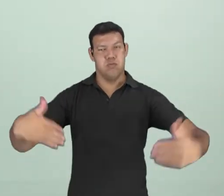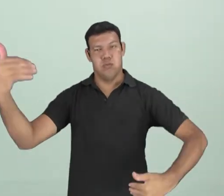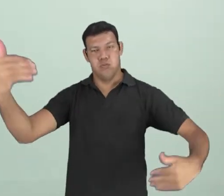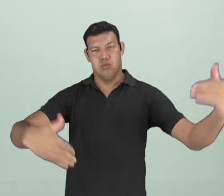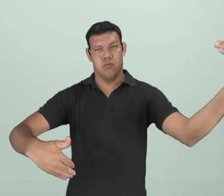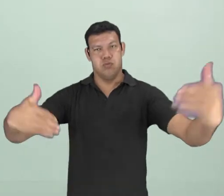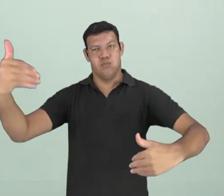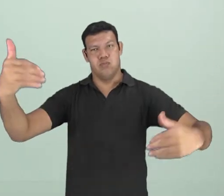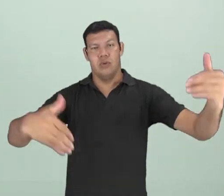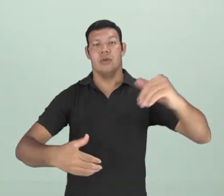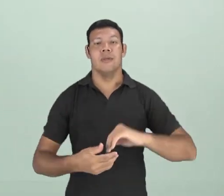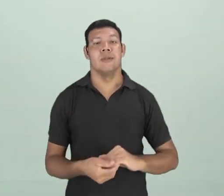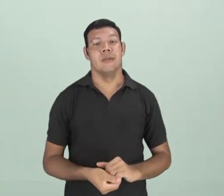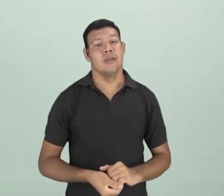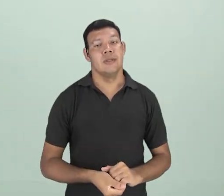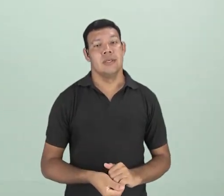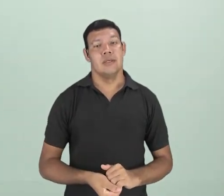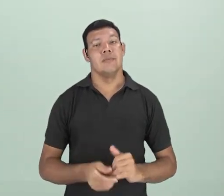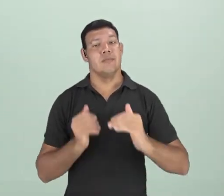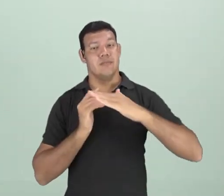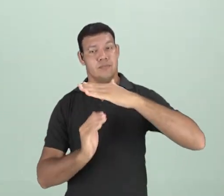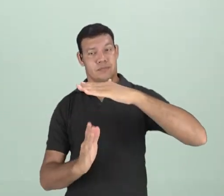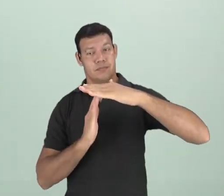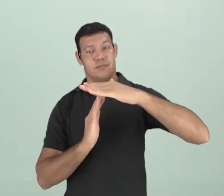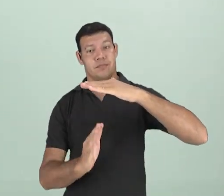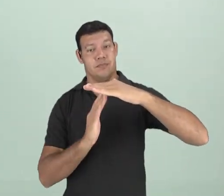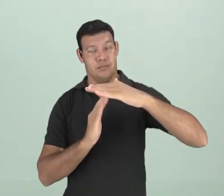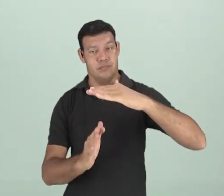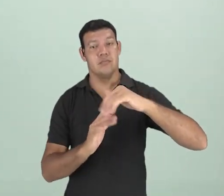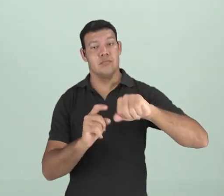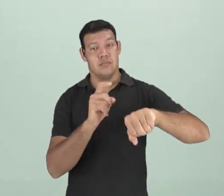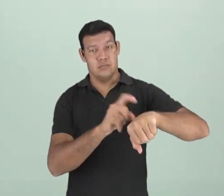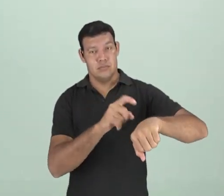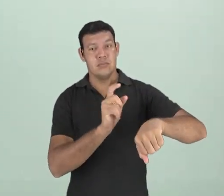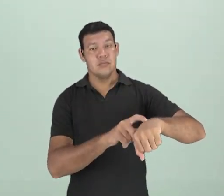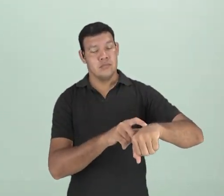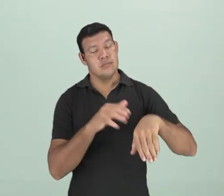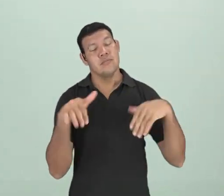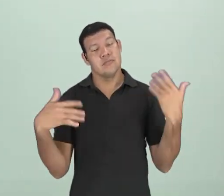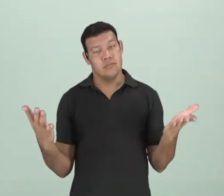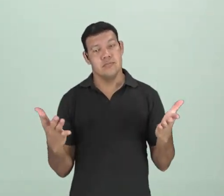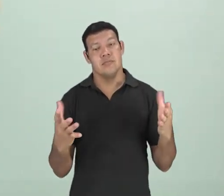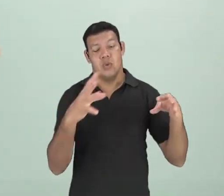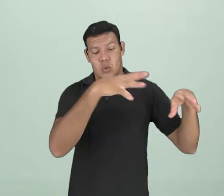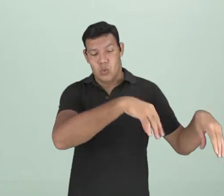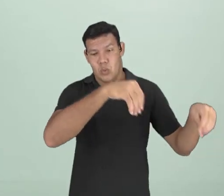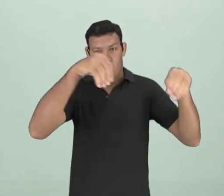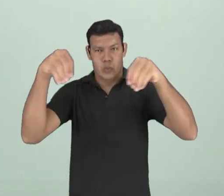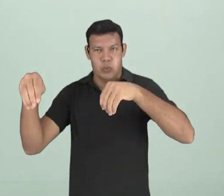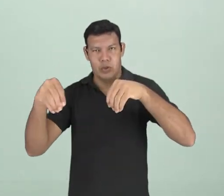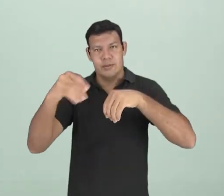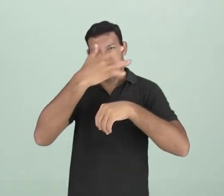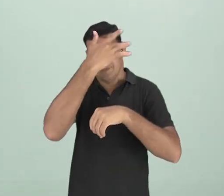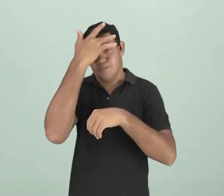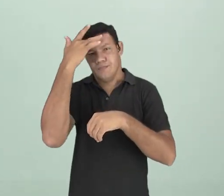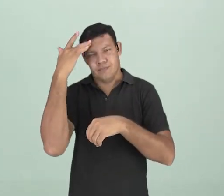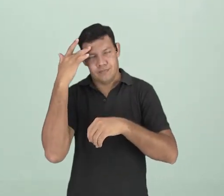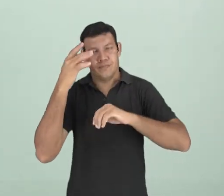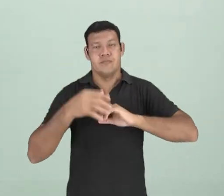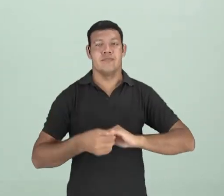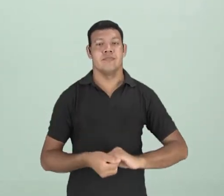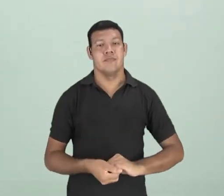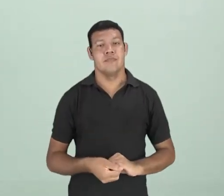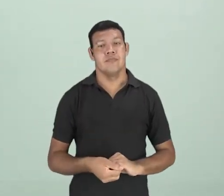certo? Então, basicamente, as migrações, o processo de migração é isso, é o deslocamento de pessoas de um território para